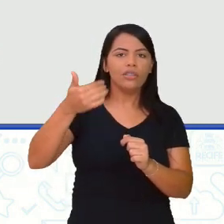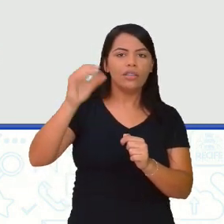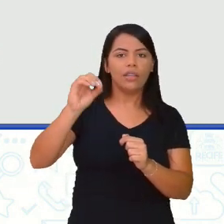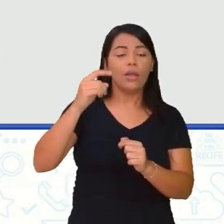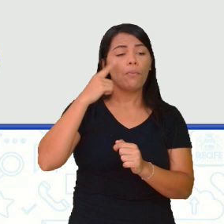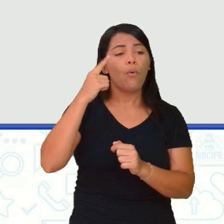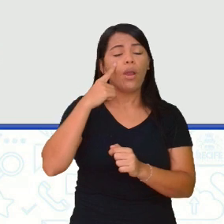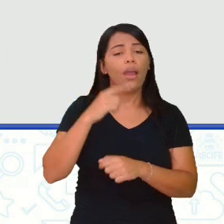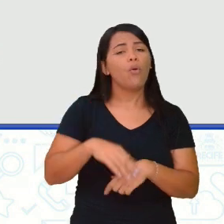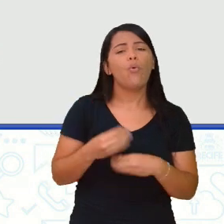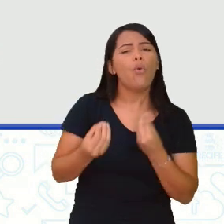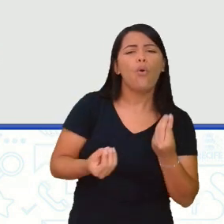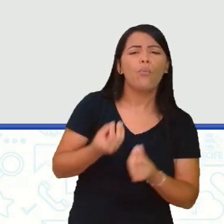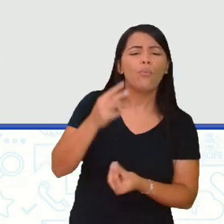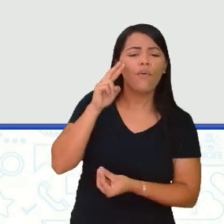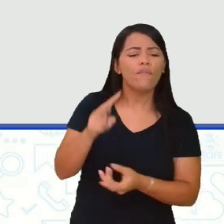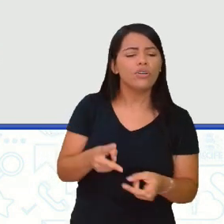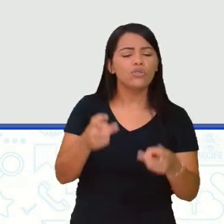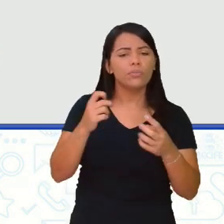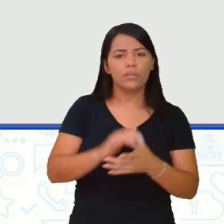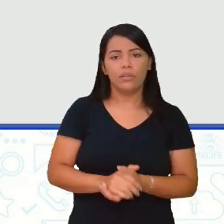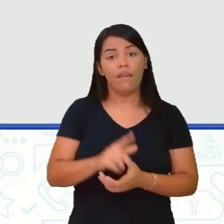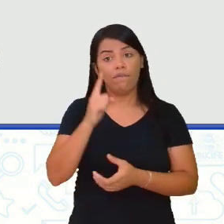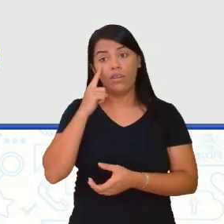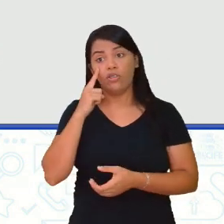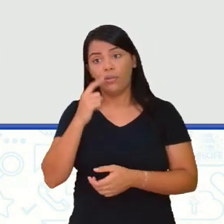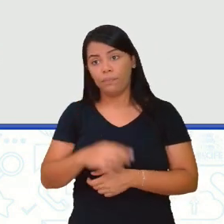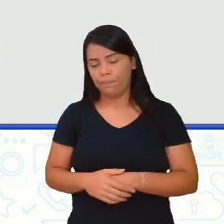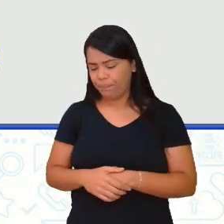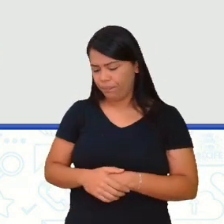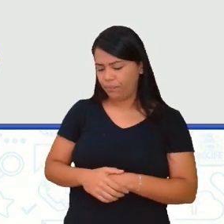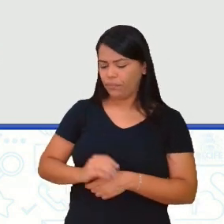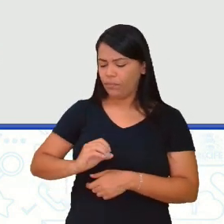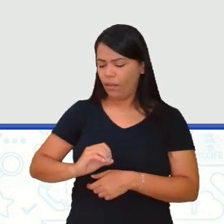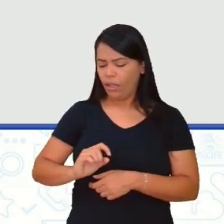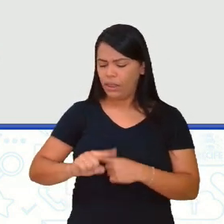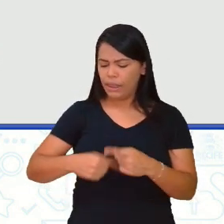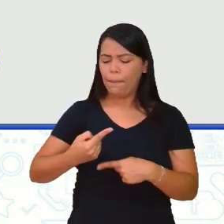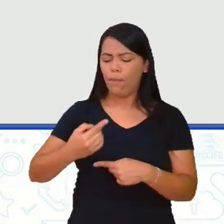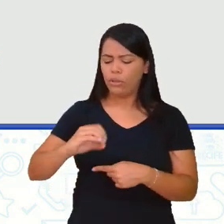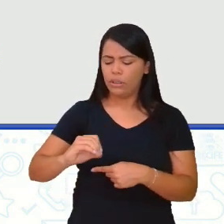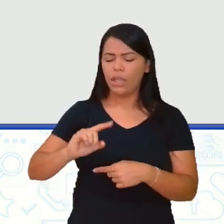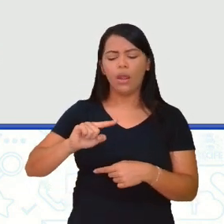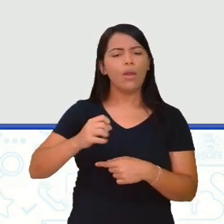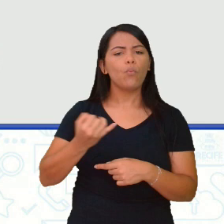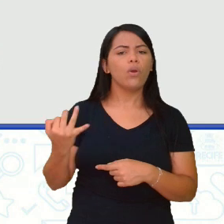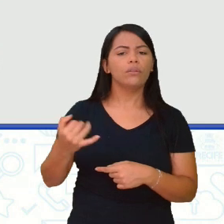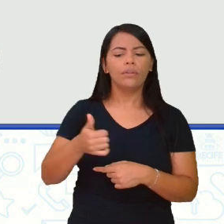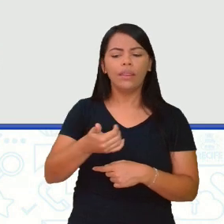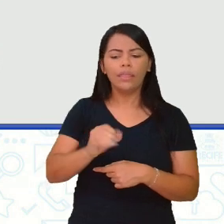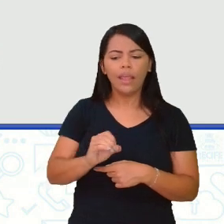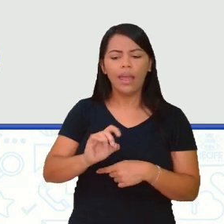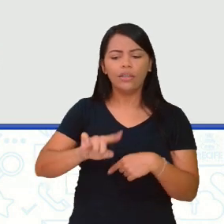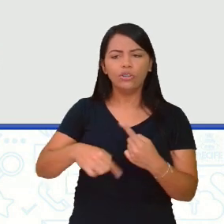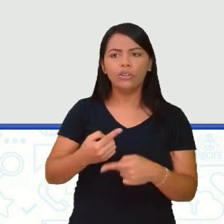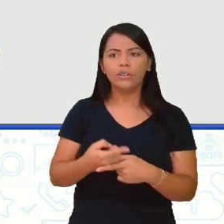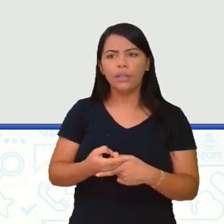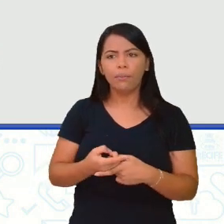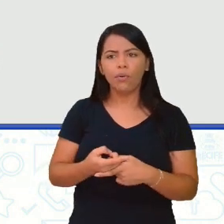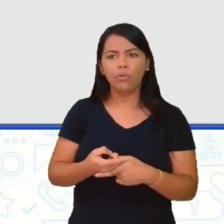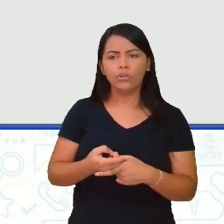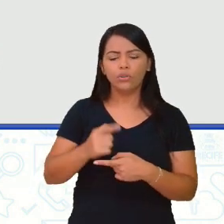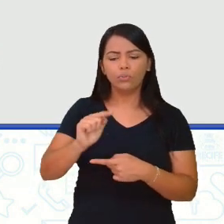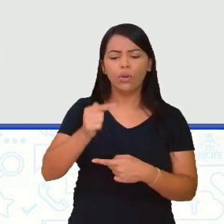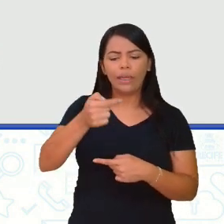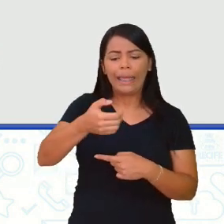0 a primeira marcação é 10, aí eu já olho, a segunda é 20, a terceira 30, já marquei 30. Por